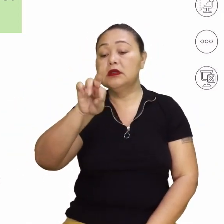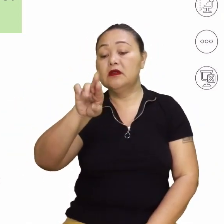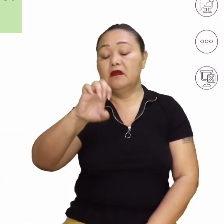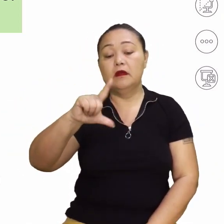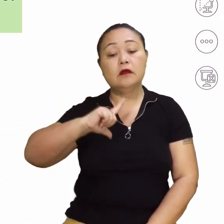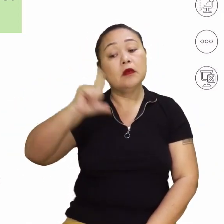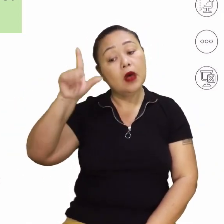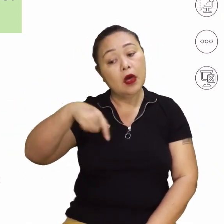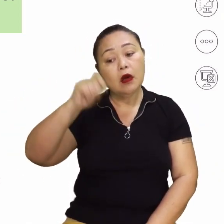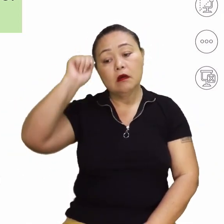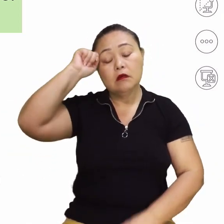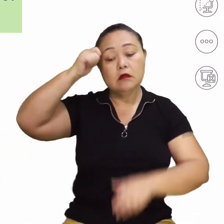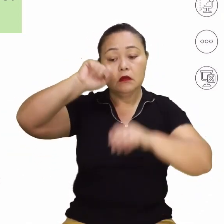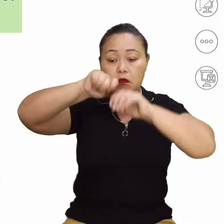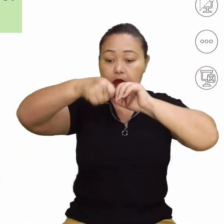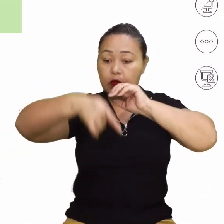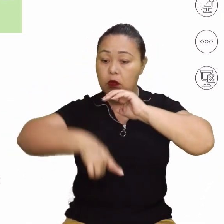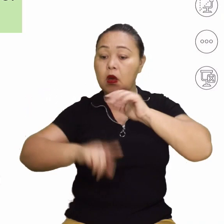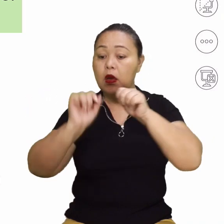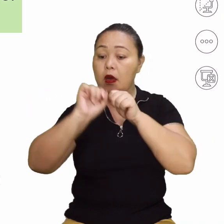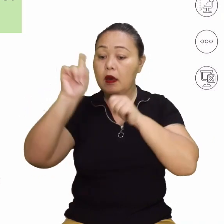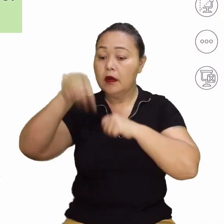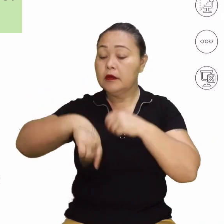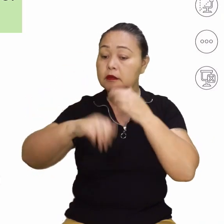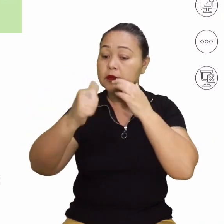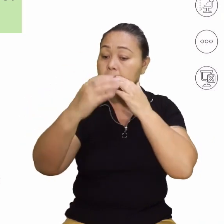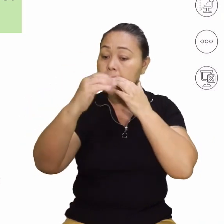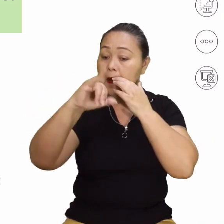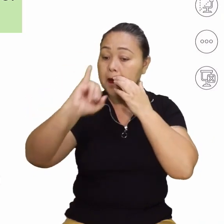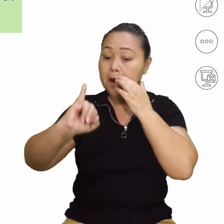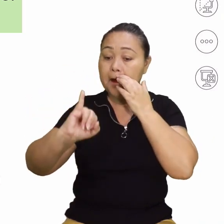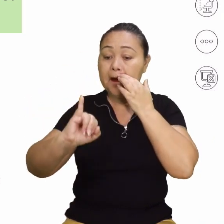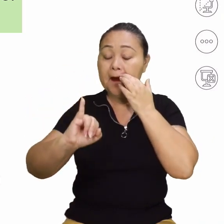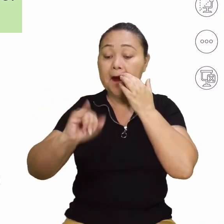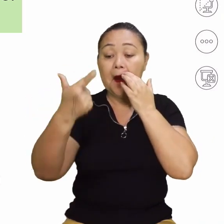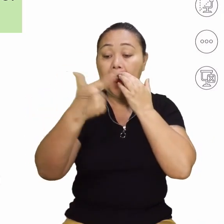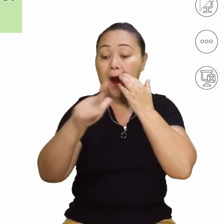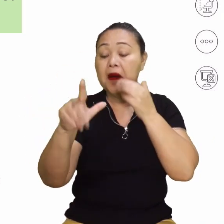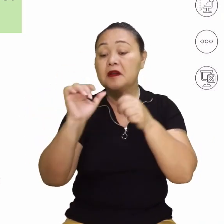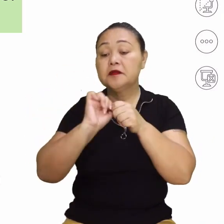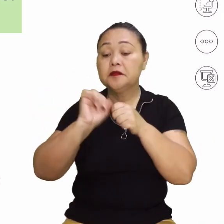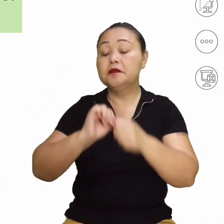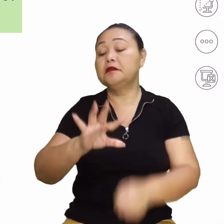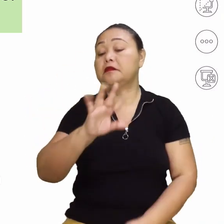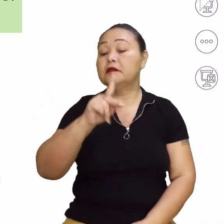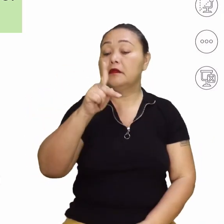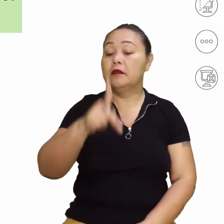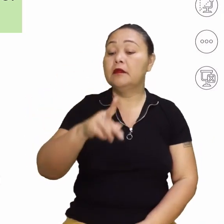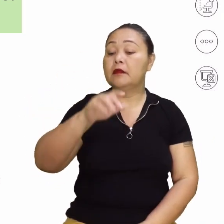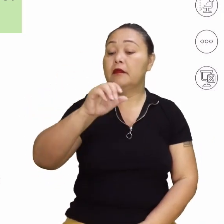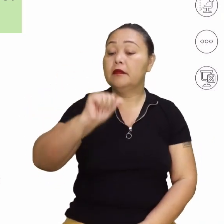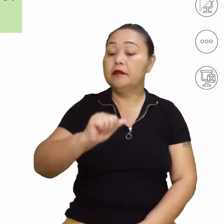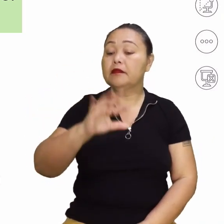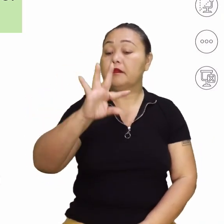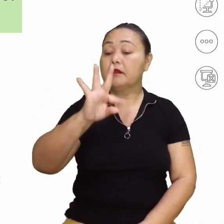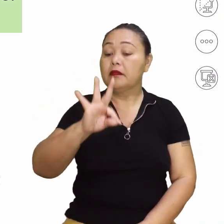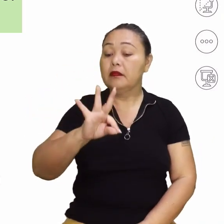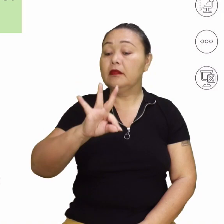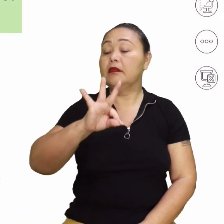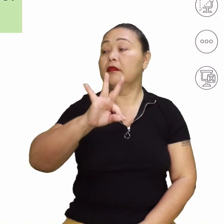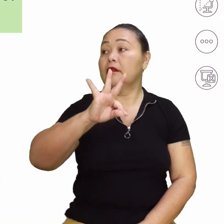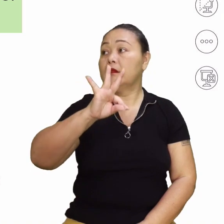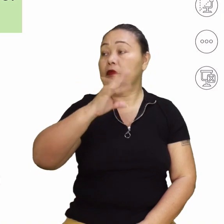o açaí é uma fruta Silvestre digo a outra aí professor o patrão lá Diga outro